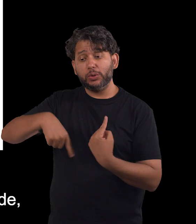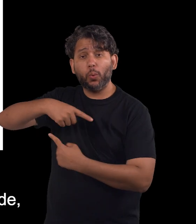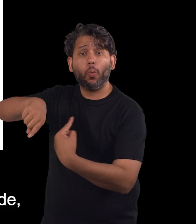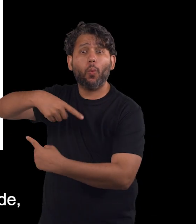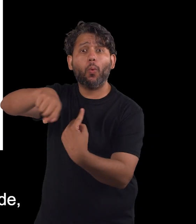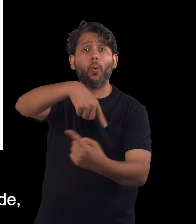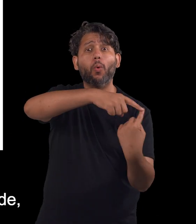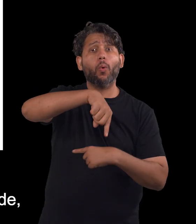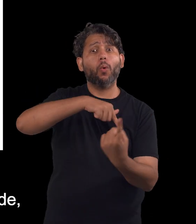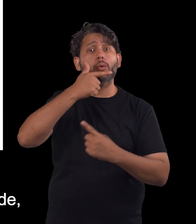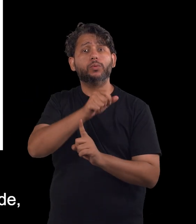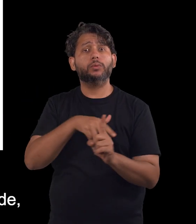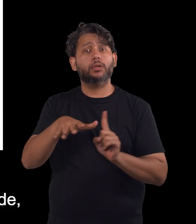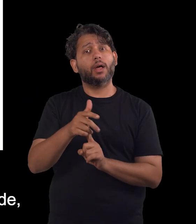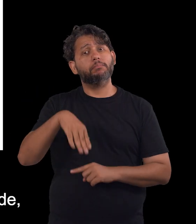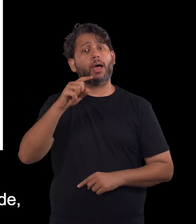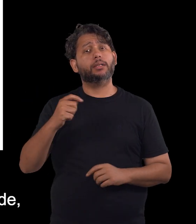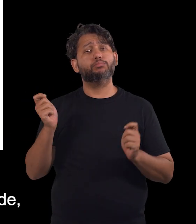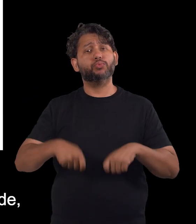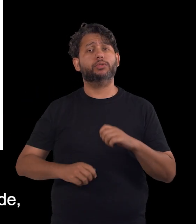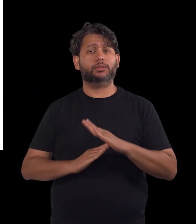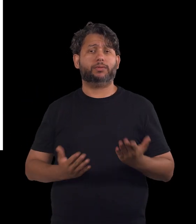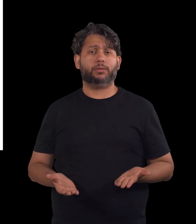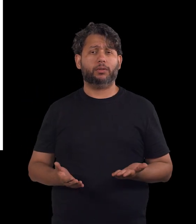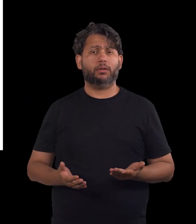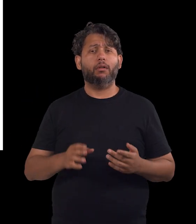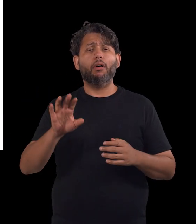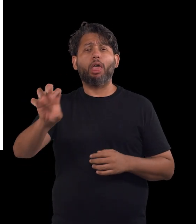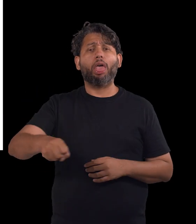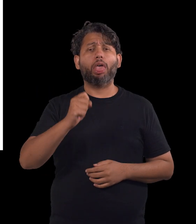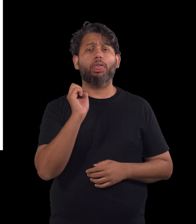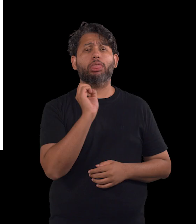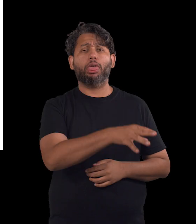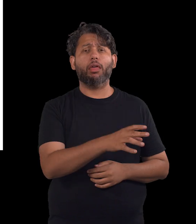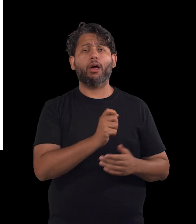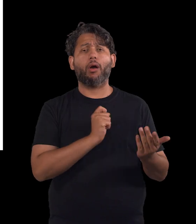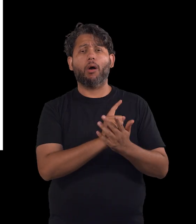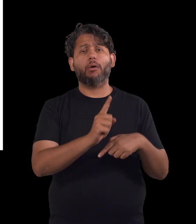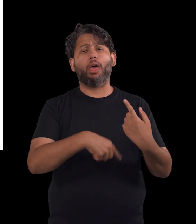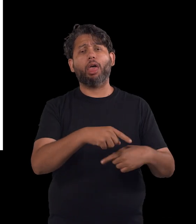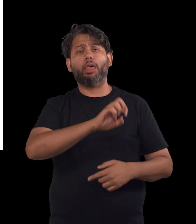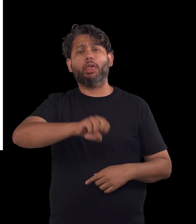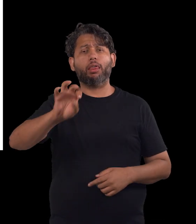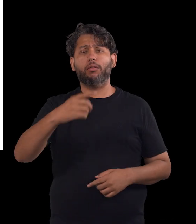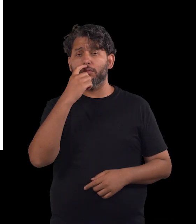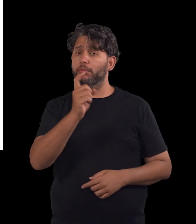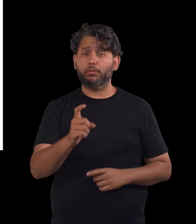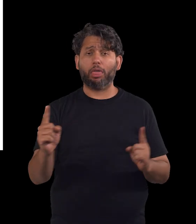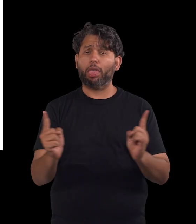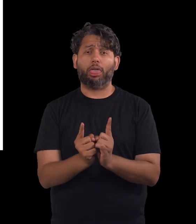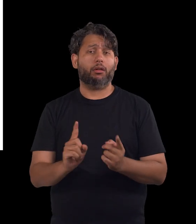materiais circulem o máximo de tempo possível na sociedade, em vez de seguirem rapidamente do consumo para o